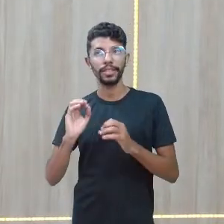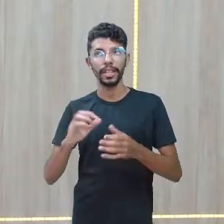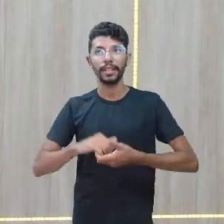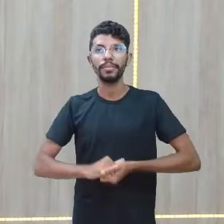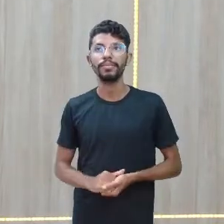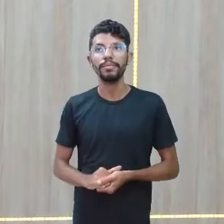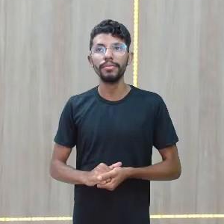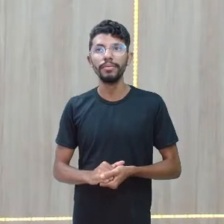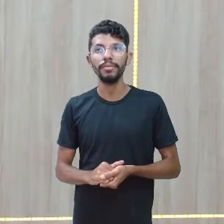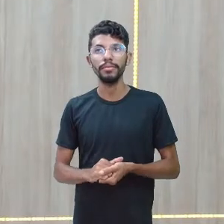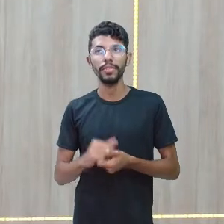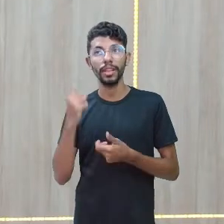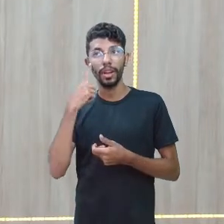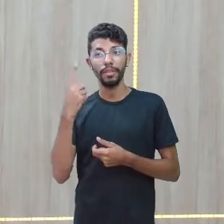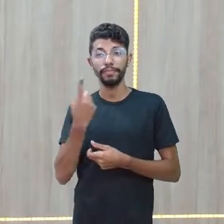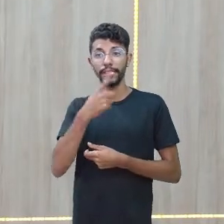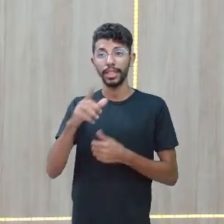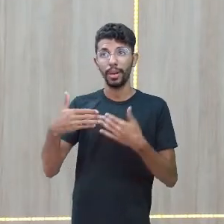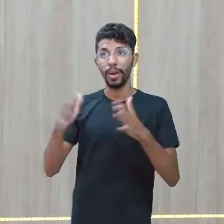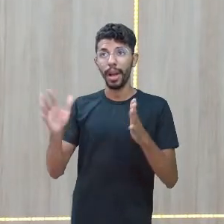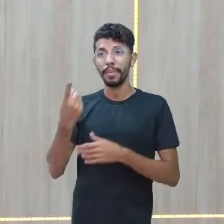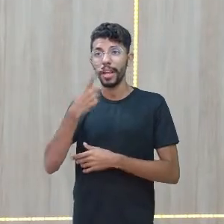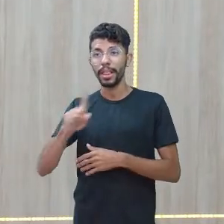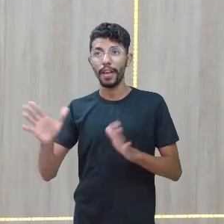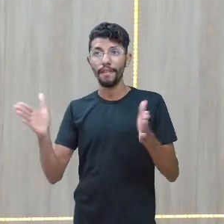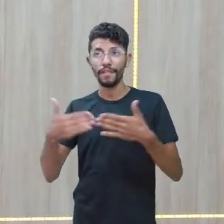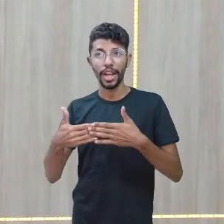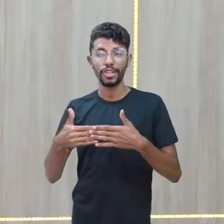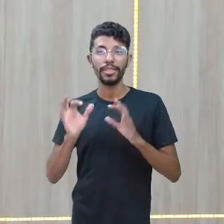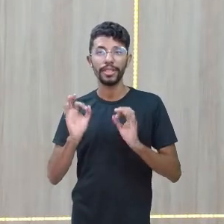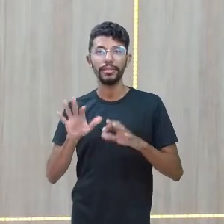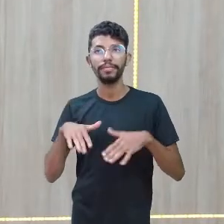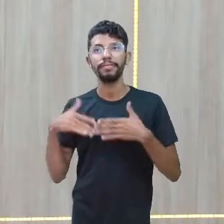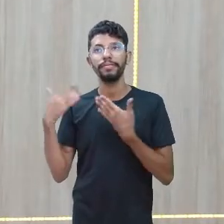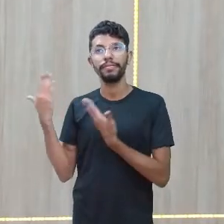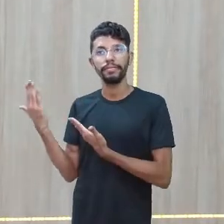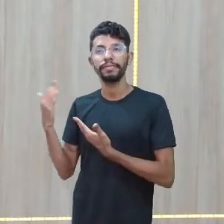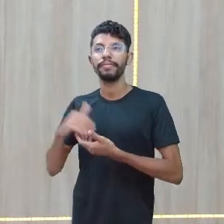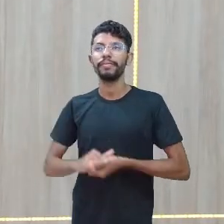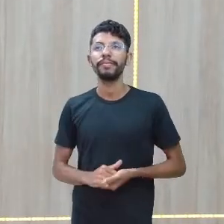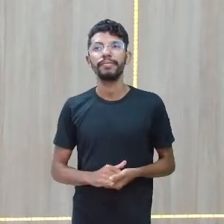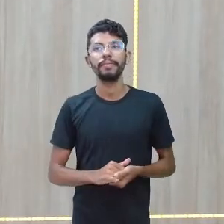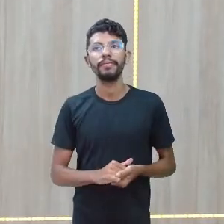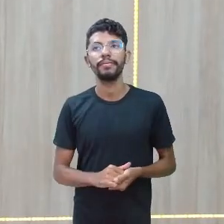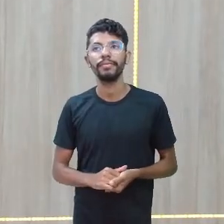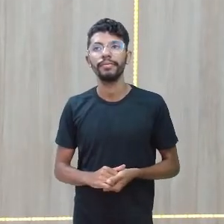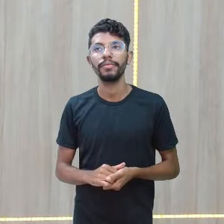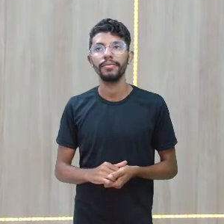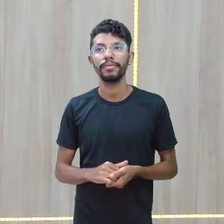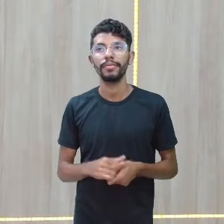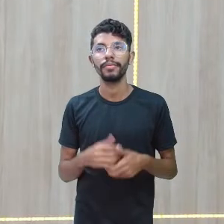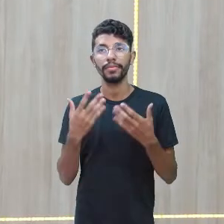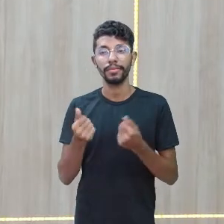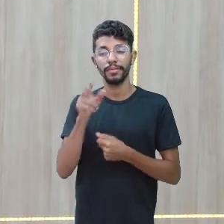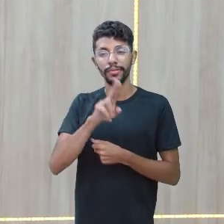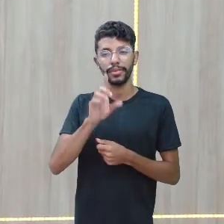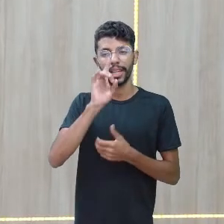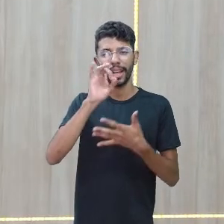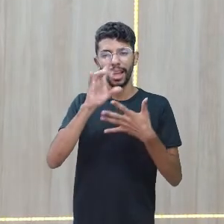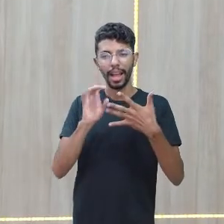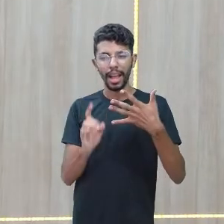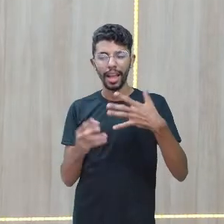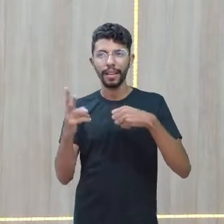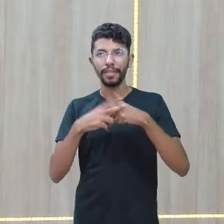abra. Don't close, não feche, certo? Então, vamos pegar cada verbo daquele. Então,